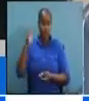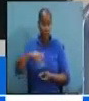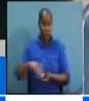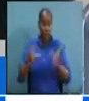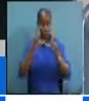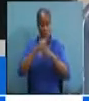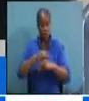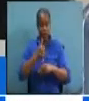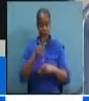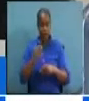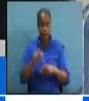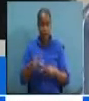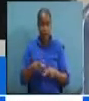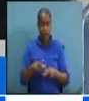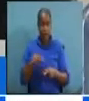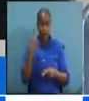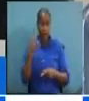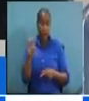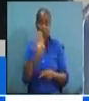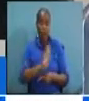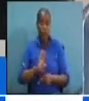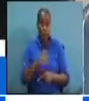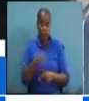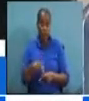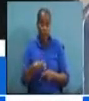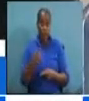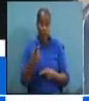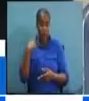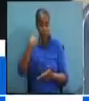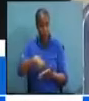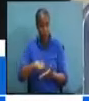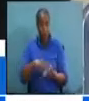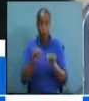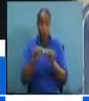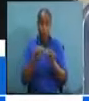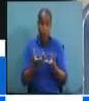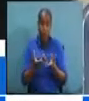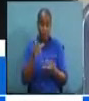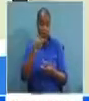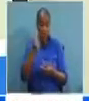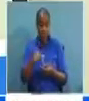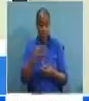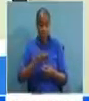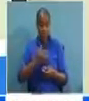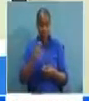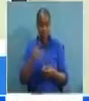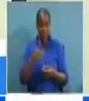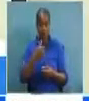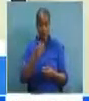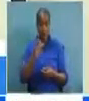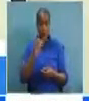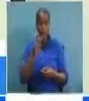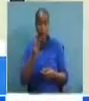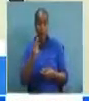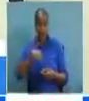novos blending finance, no fundo, que, de alguma forma, uma espécie de financiamento combinado. E também temos diaspora bond. A Bolsa de Valores de